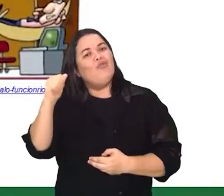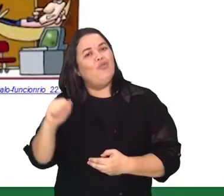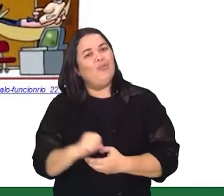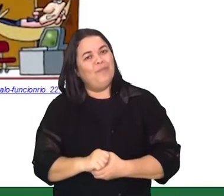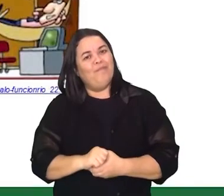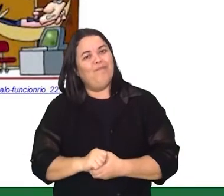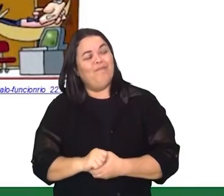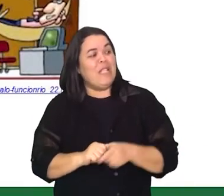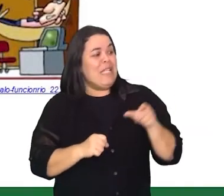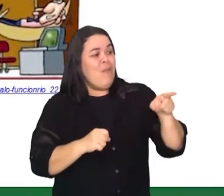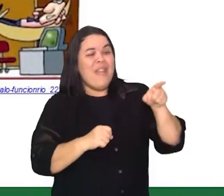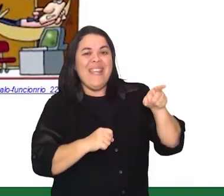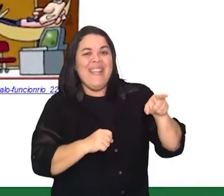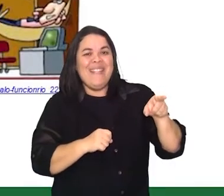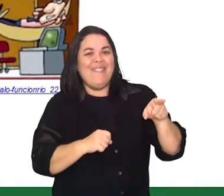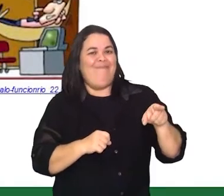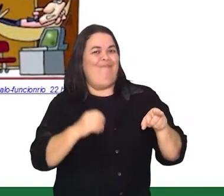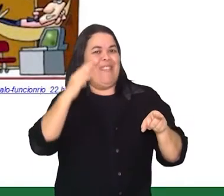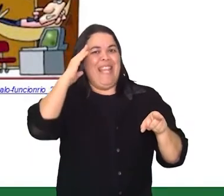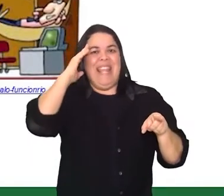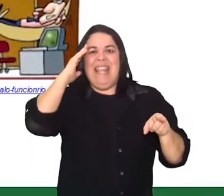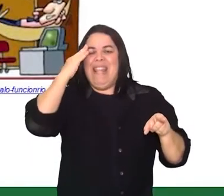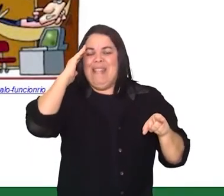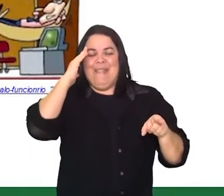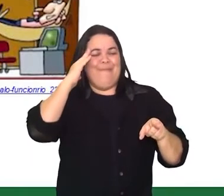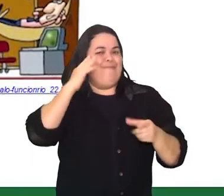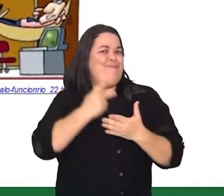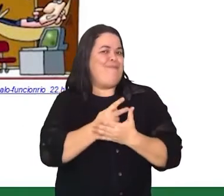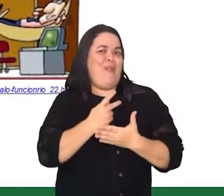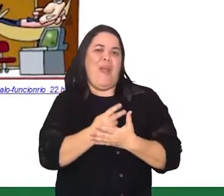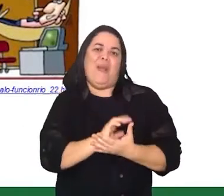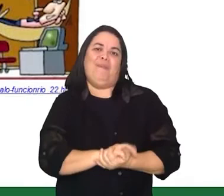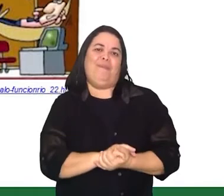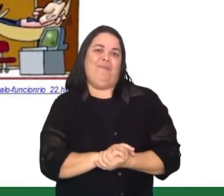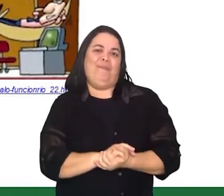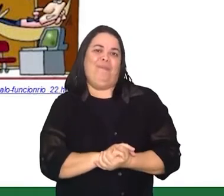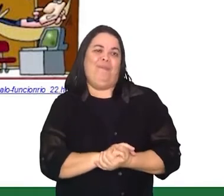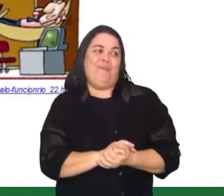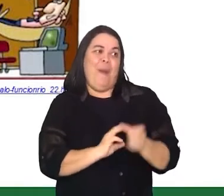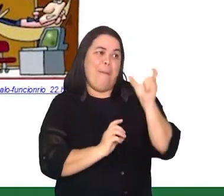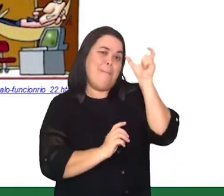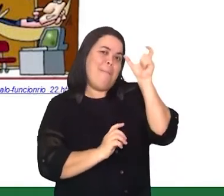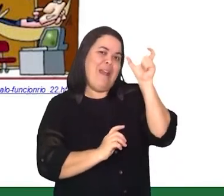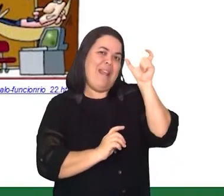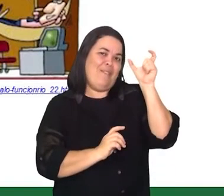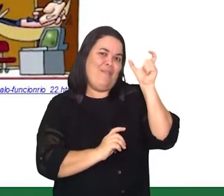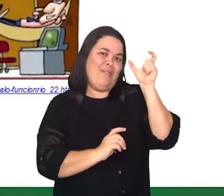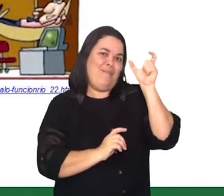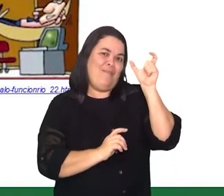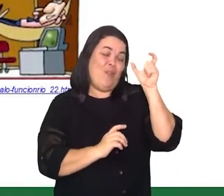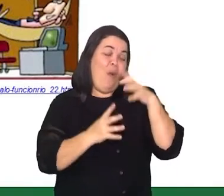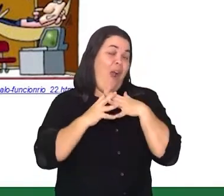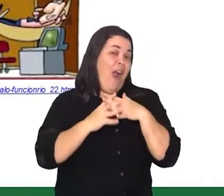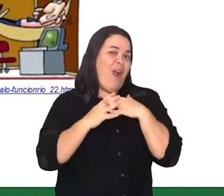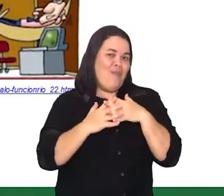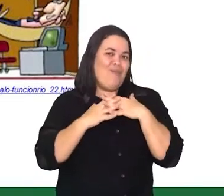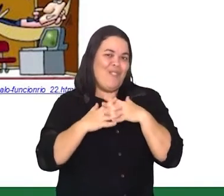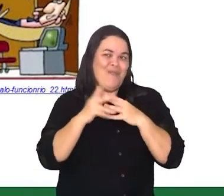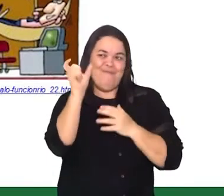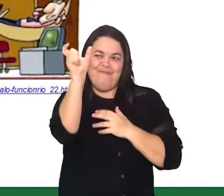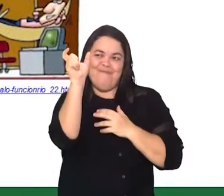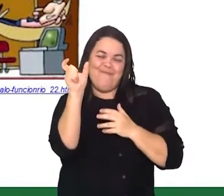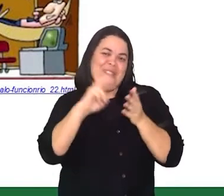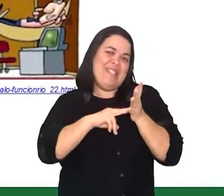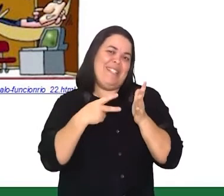relação a balanço de seus desempenhos. A graça da tira justamente se encontra nesse último